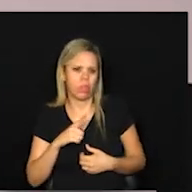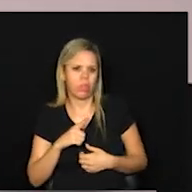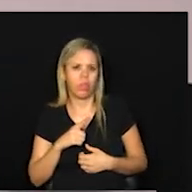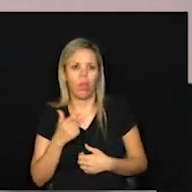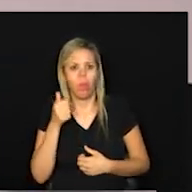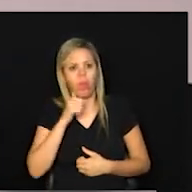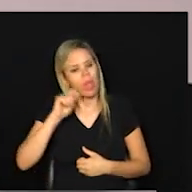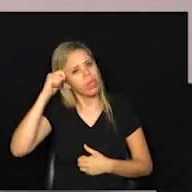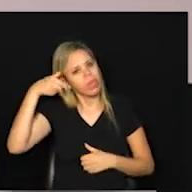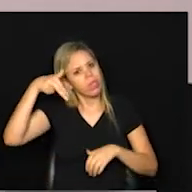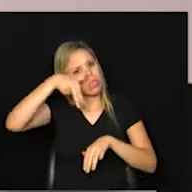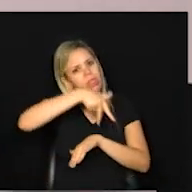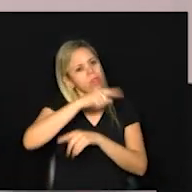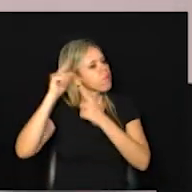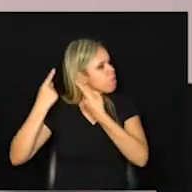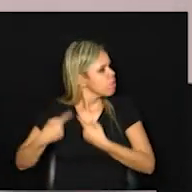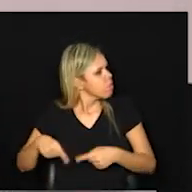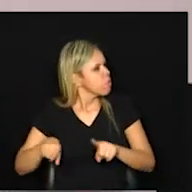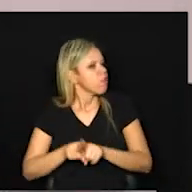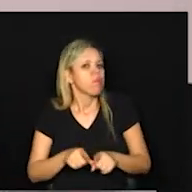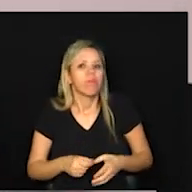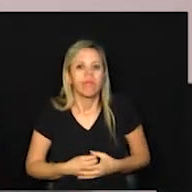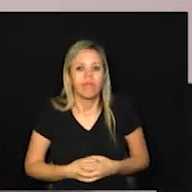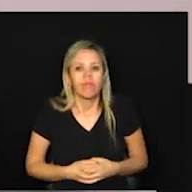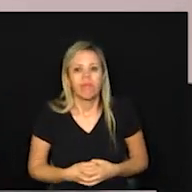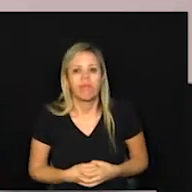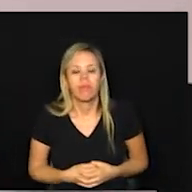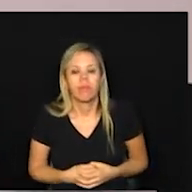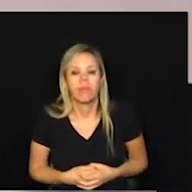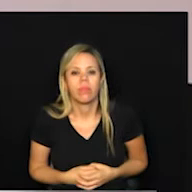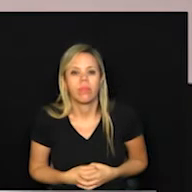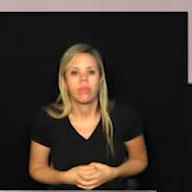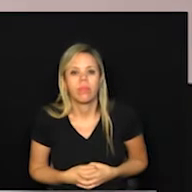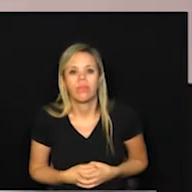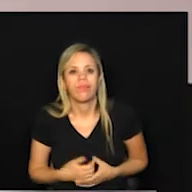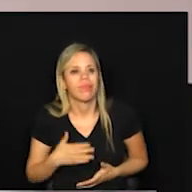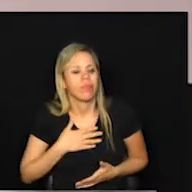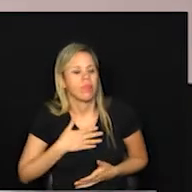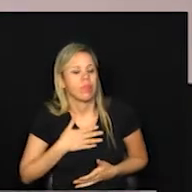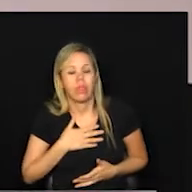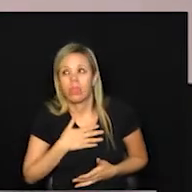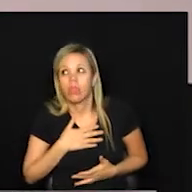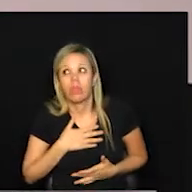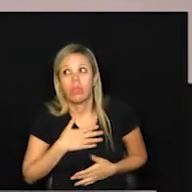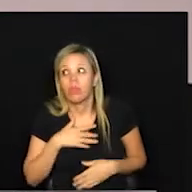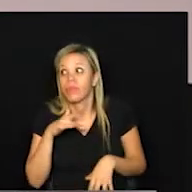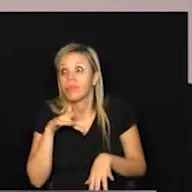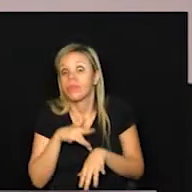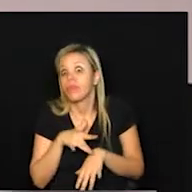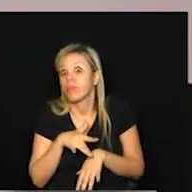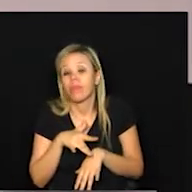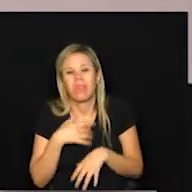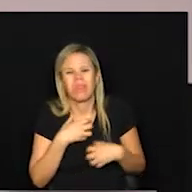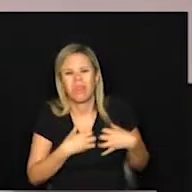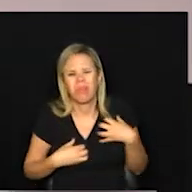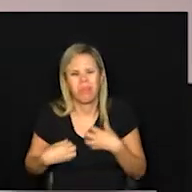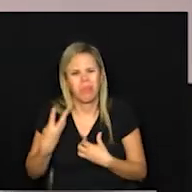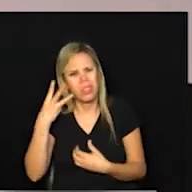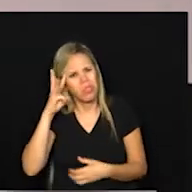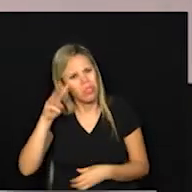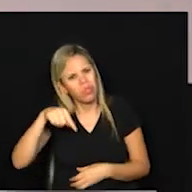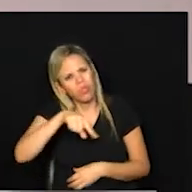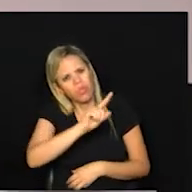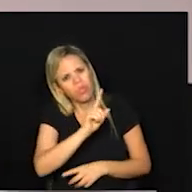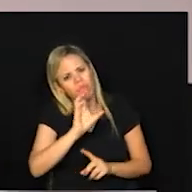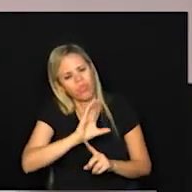moça negra com trança também. E aquilo para mim foi o fim, porque eu fui os 3 dias, passei